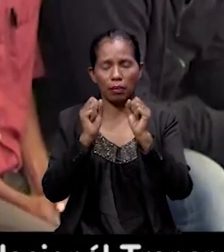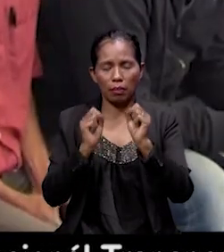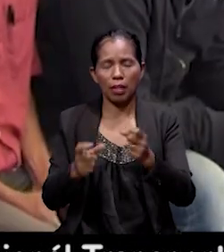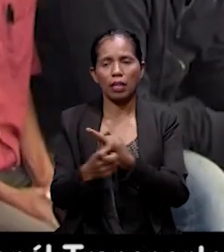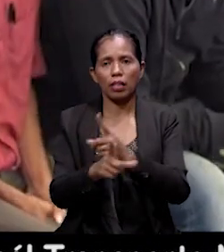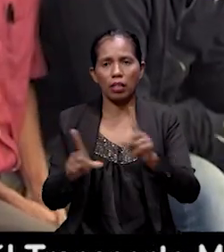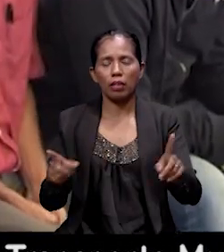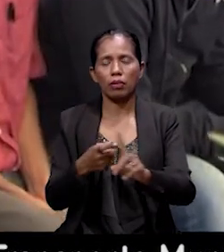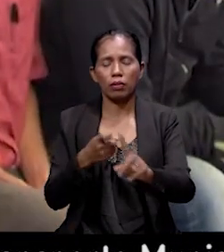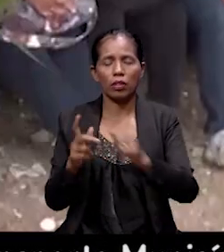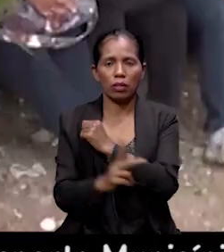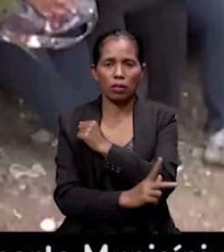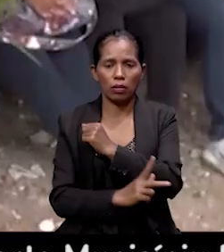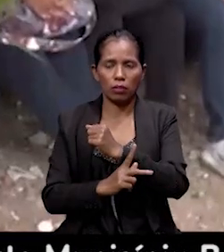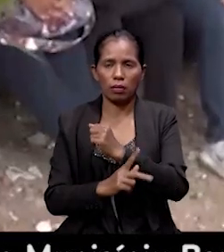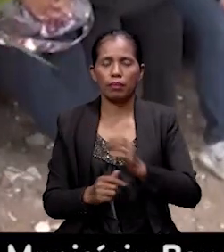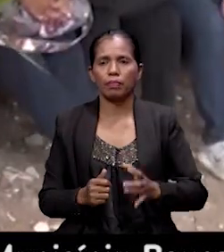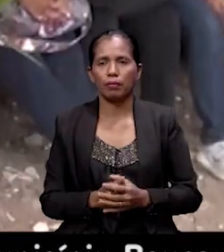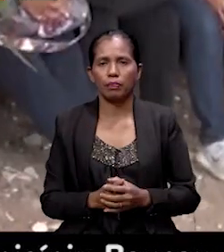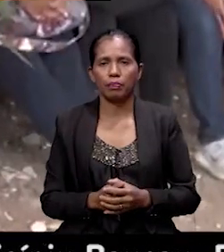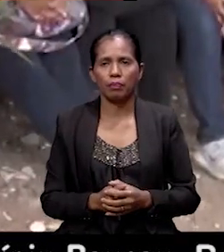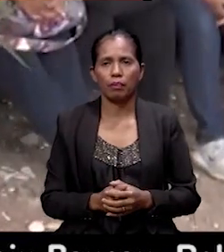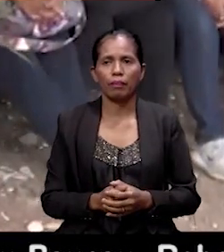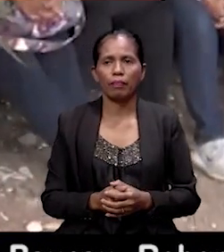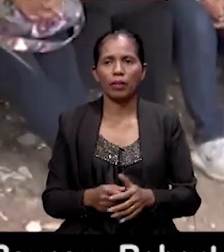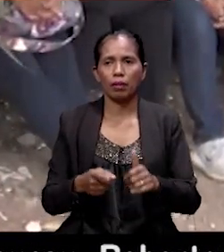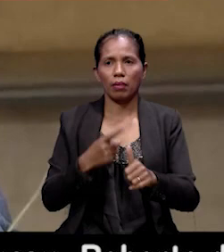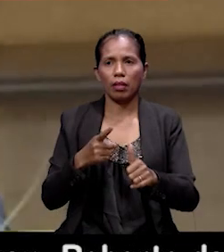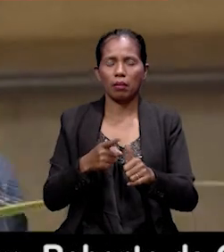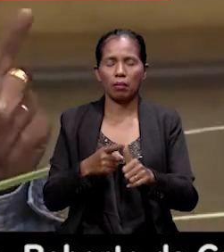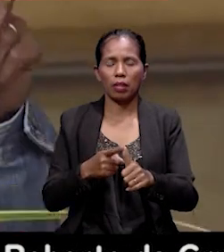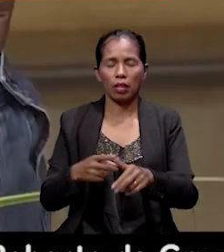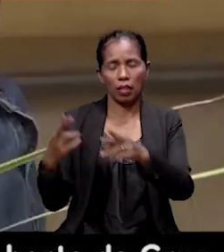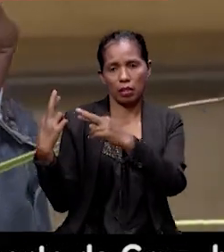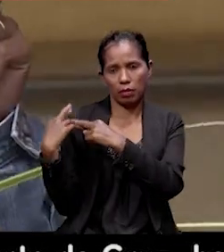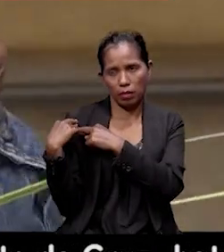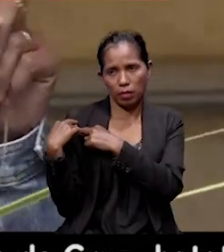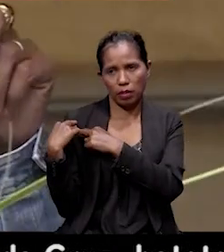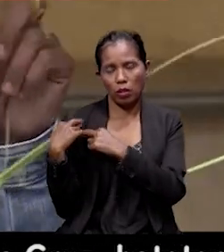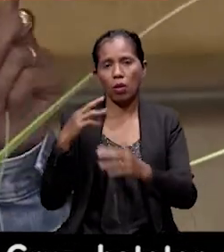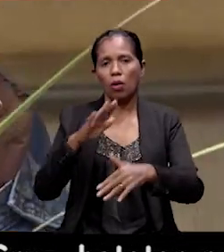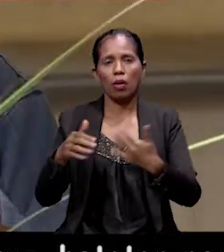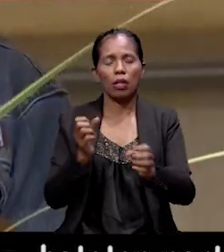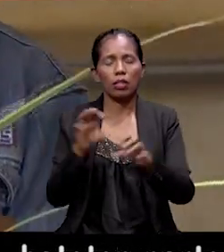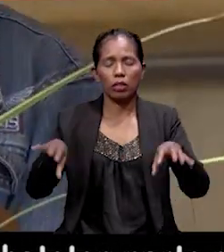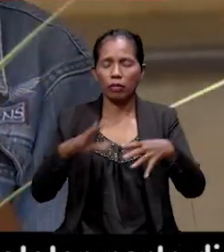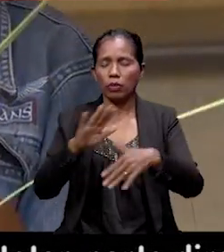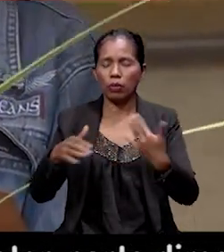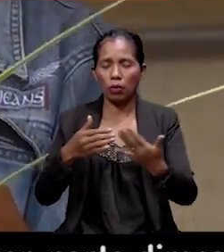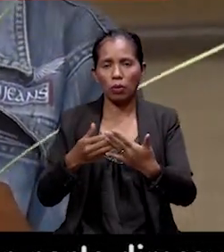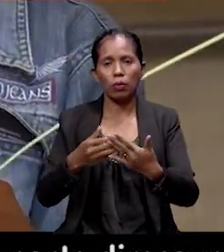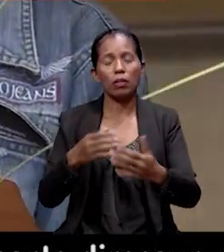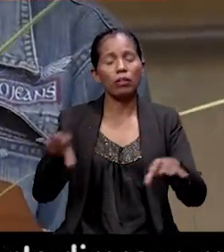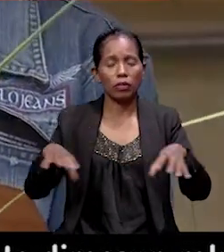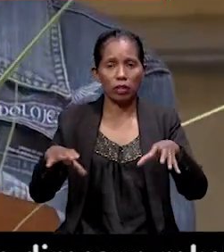si acto corrupção. Primeiro, maka responsabilização. Kata atos ou todo qualquer governante ira,